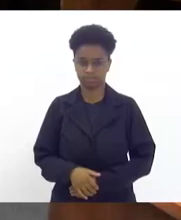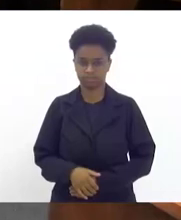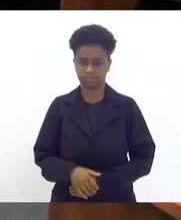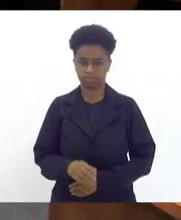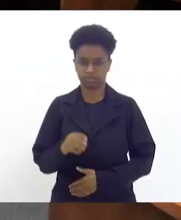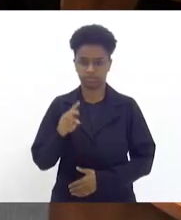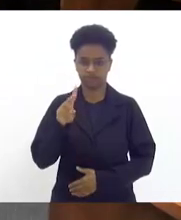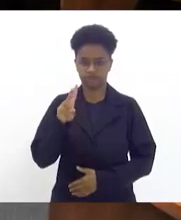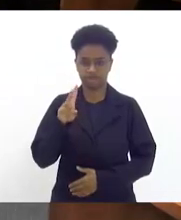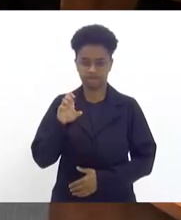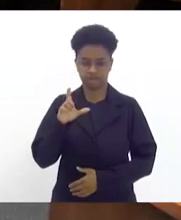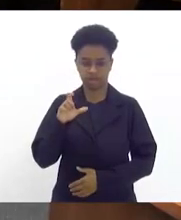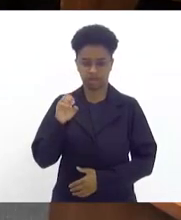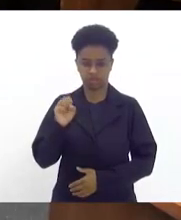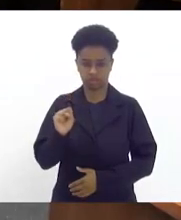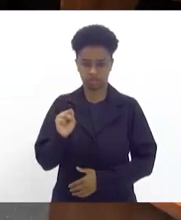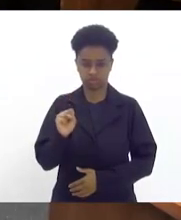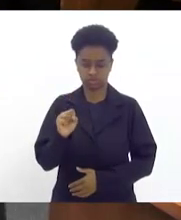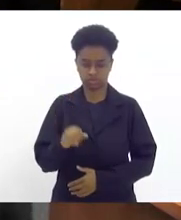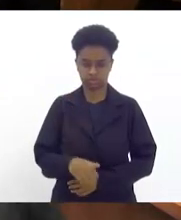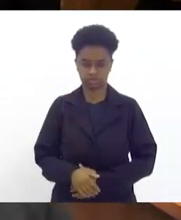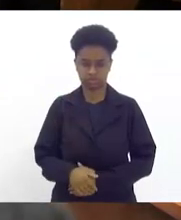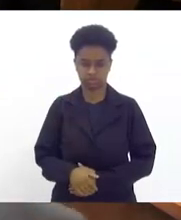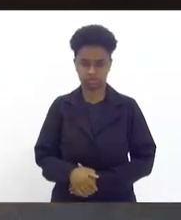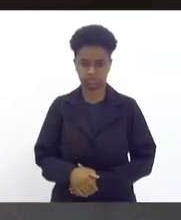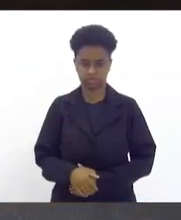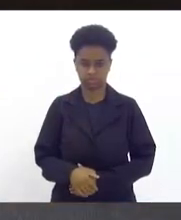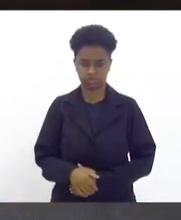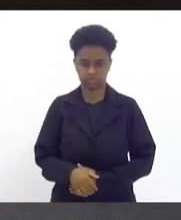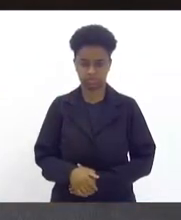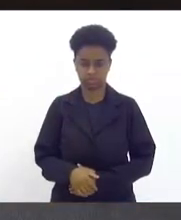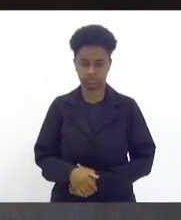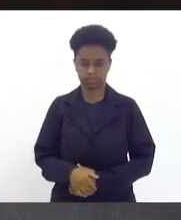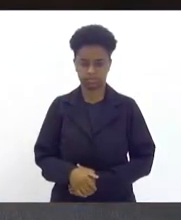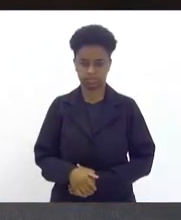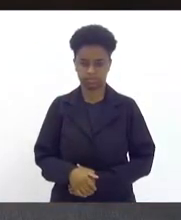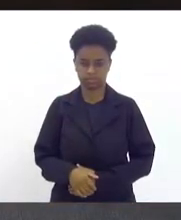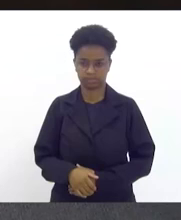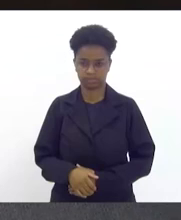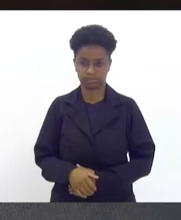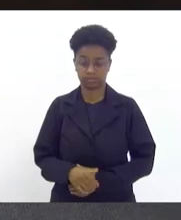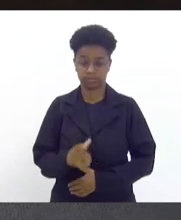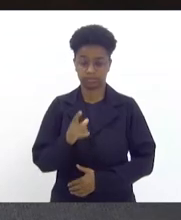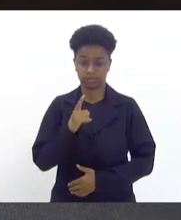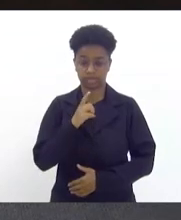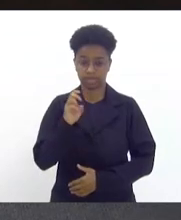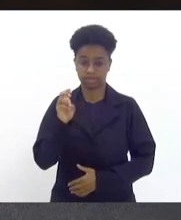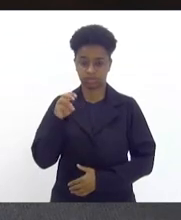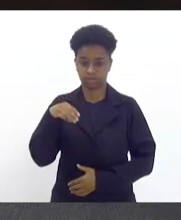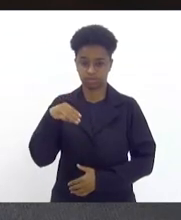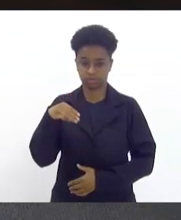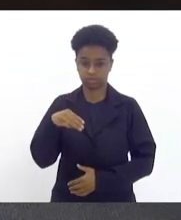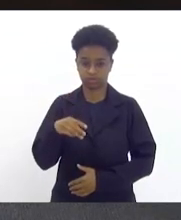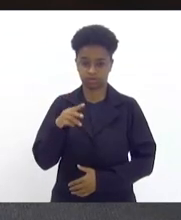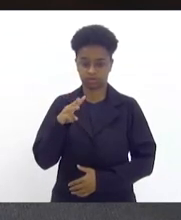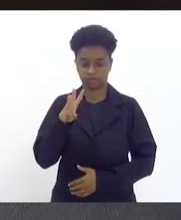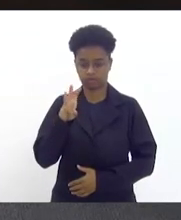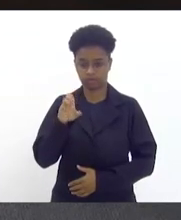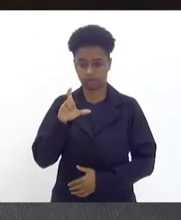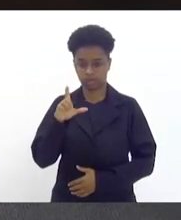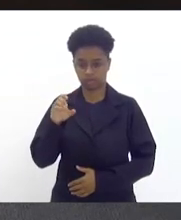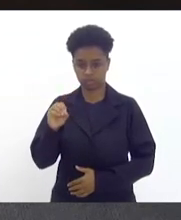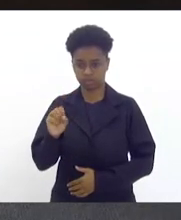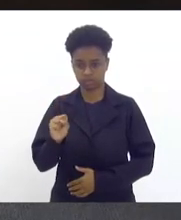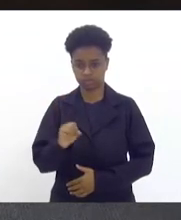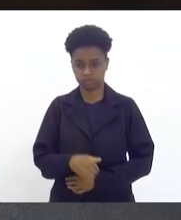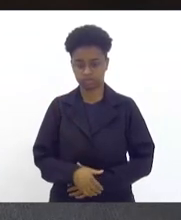veloz então ótimo muito obrigado senhor dispõe de 5 minutos Senhor vê-los